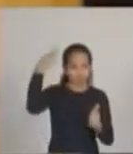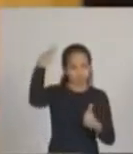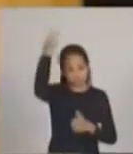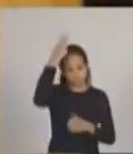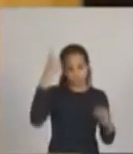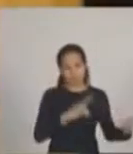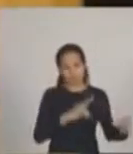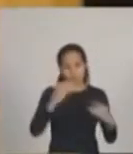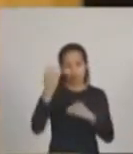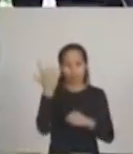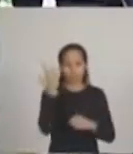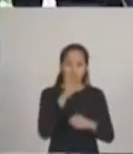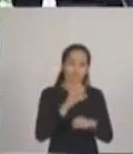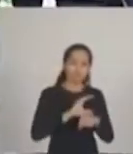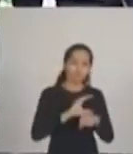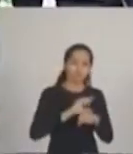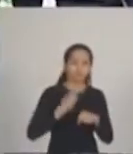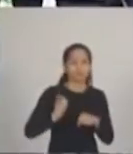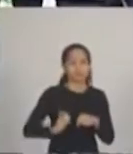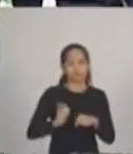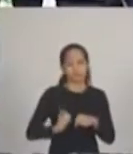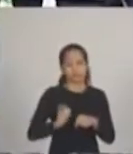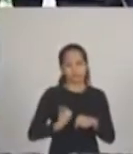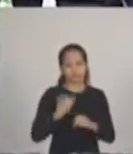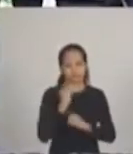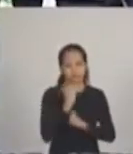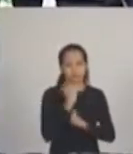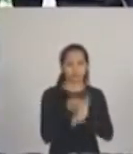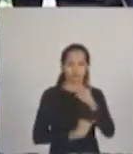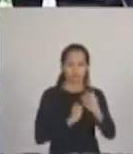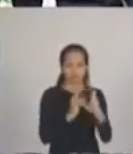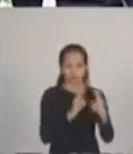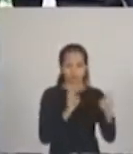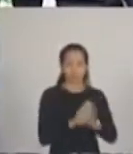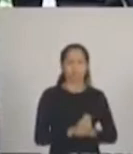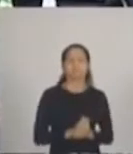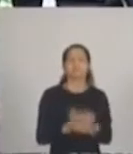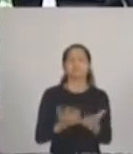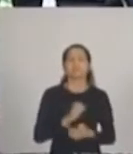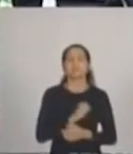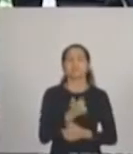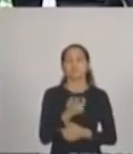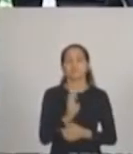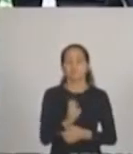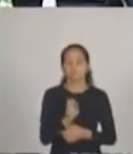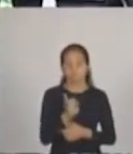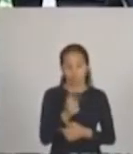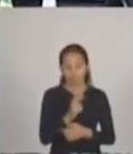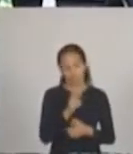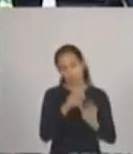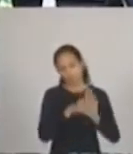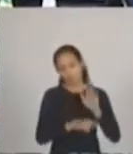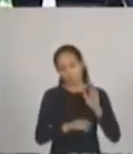Item 25. Em votação, os deputados que aprovam permaneçam como estão. Aprovado o requerimento de urgência